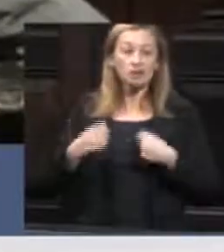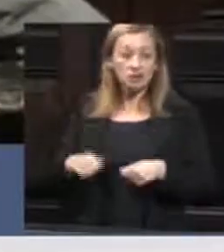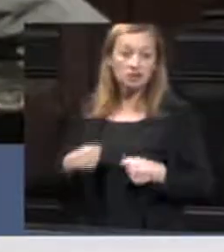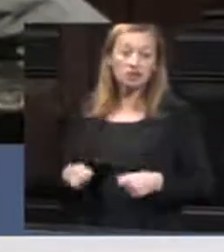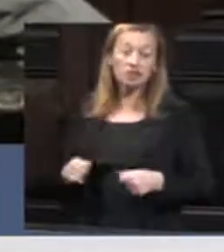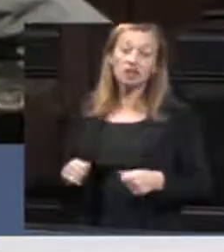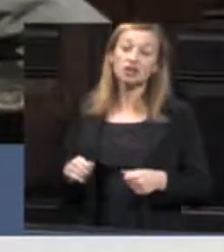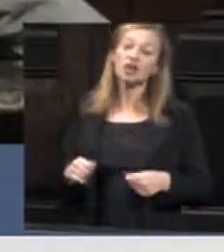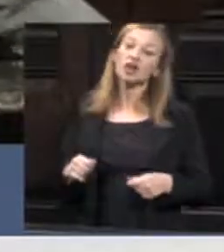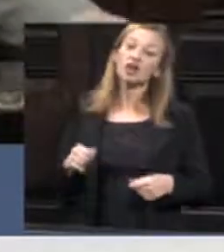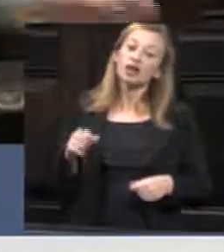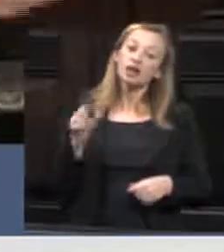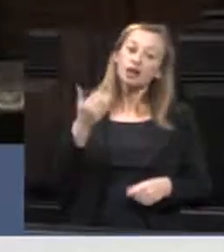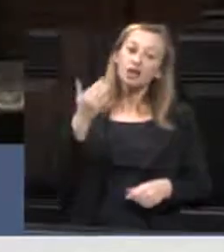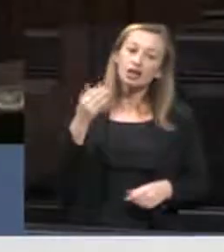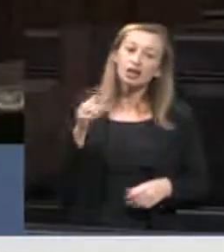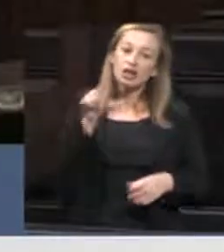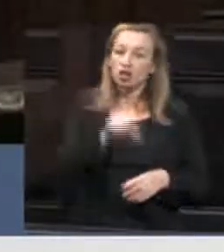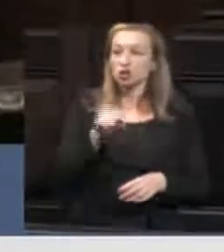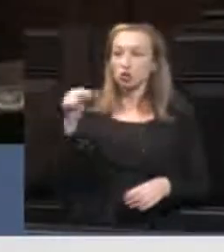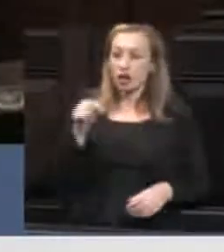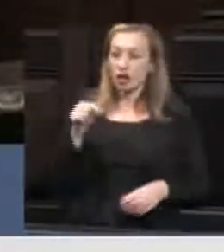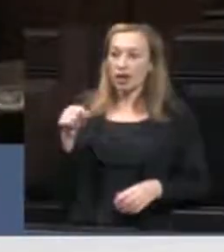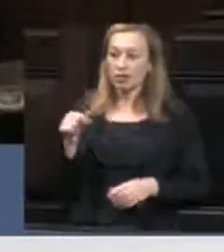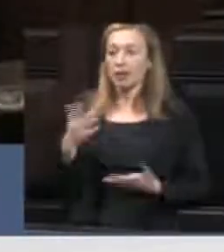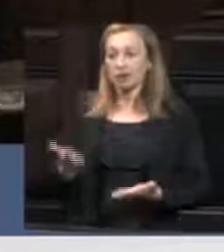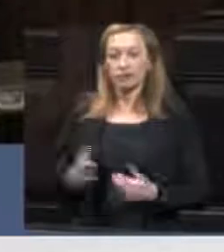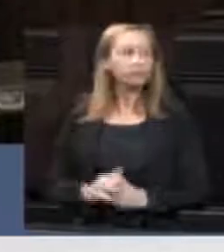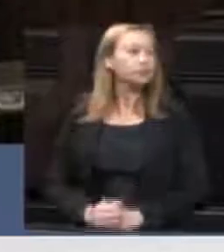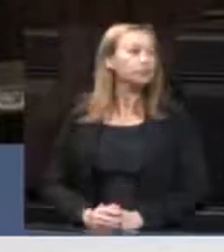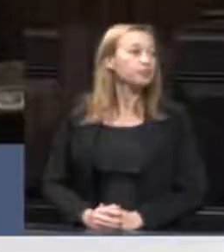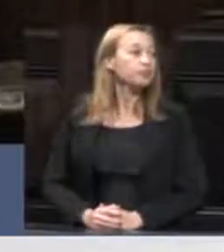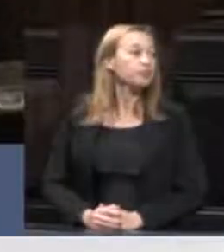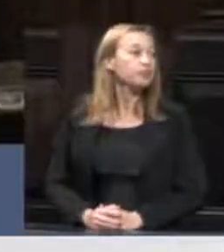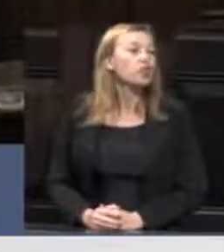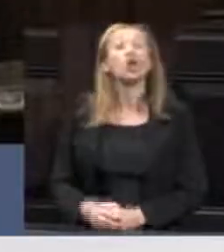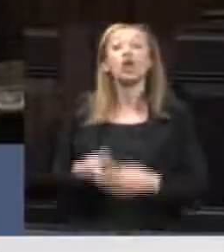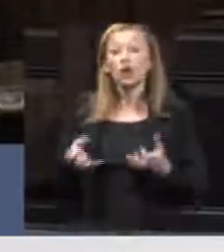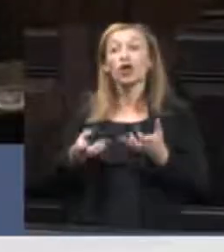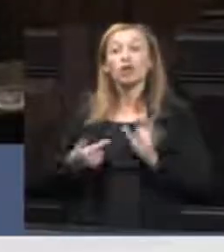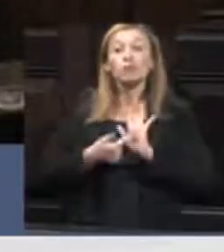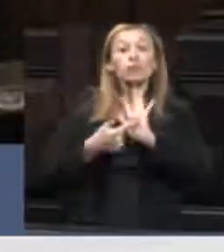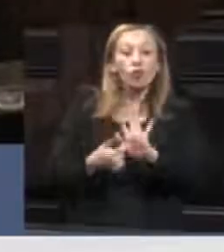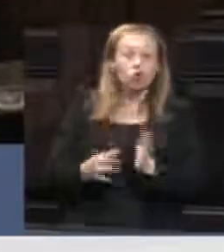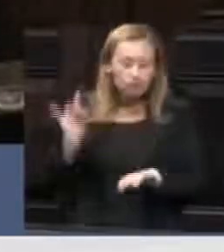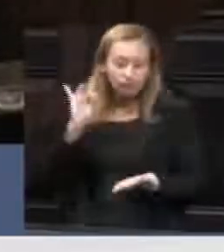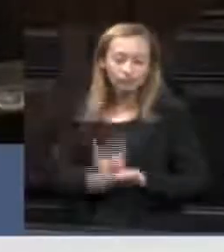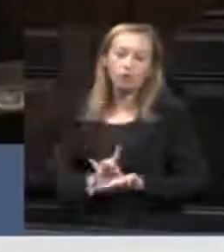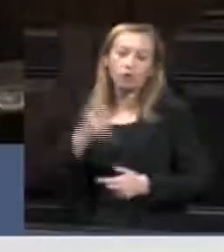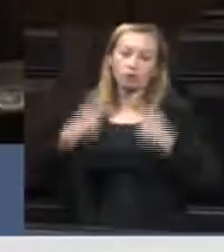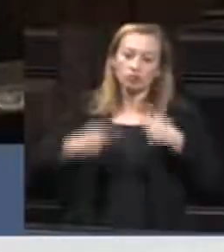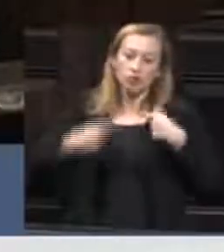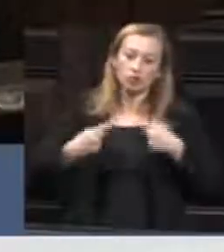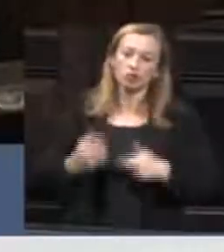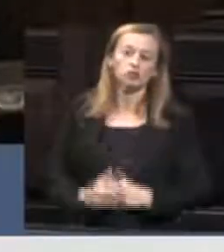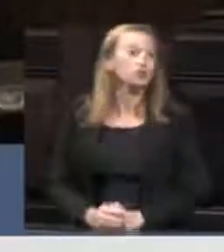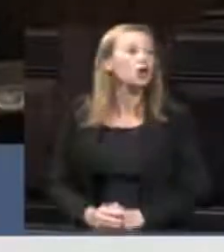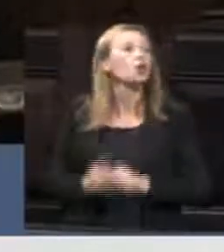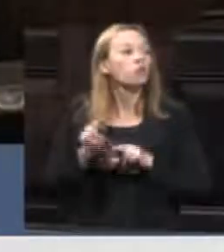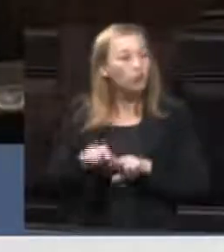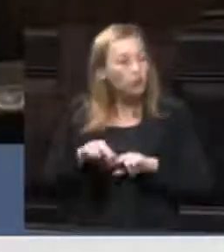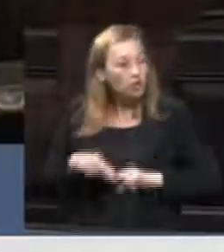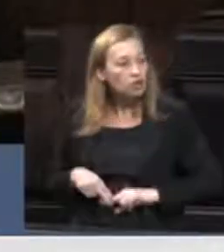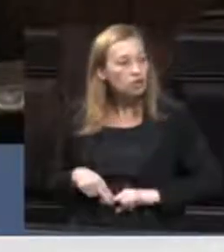vence. Eu quero é que se trave o real debate. Por favor, deputado. Viu, senhor presidente? Por